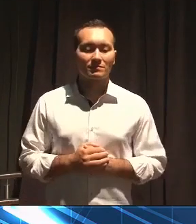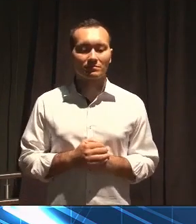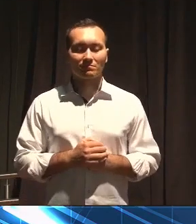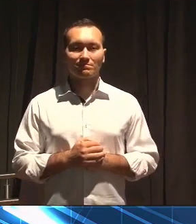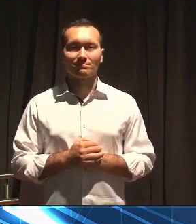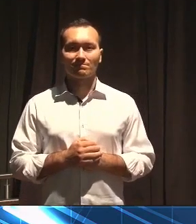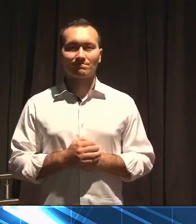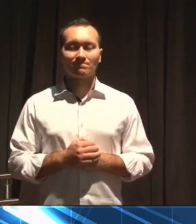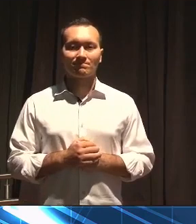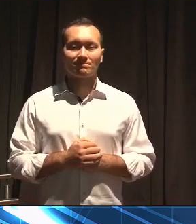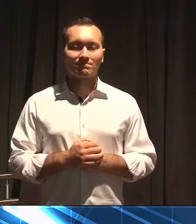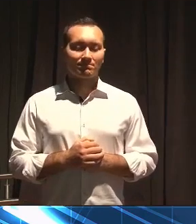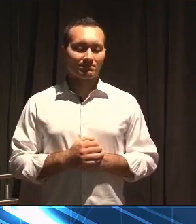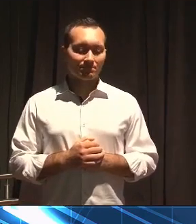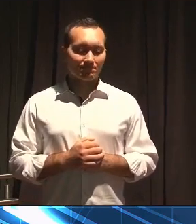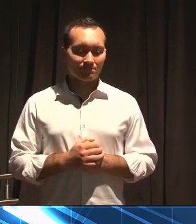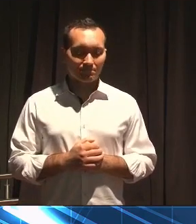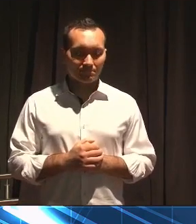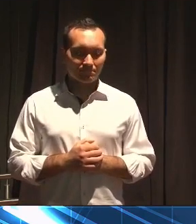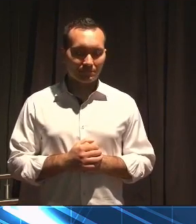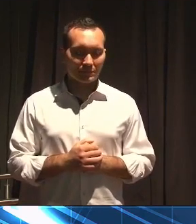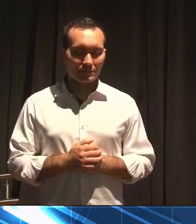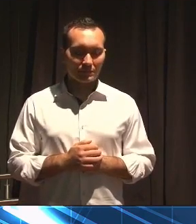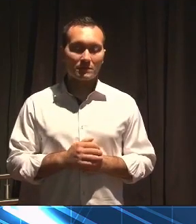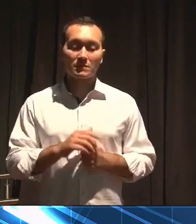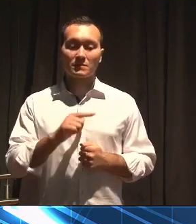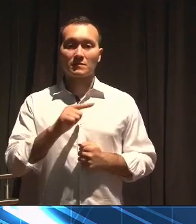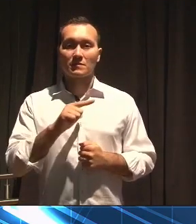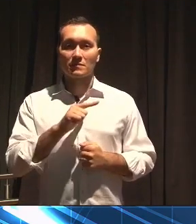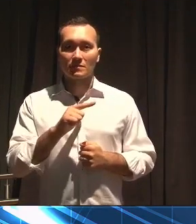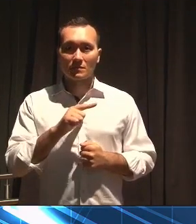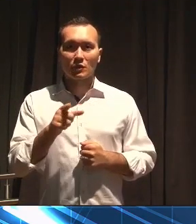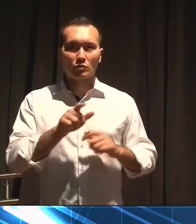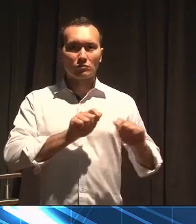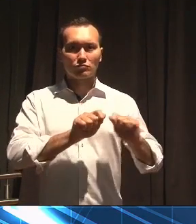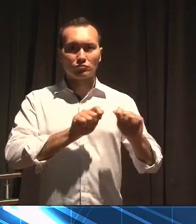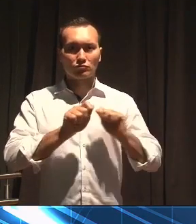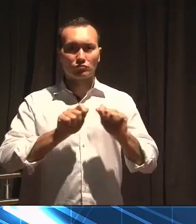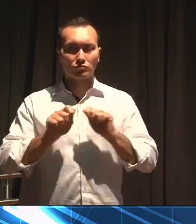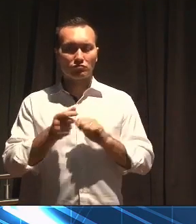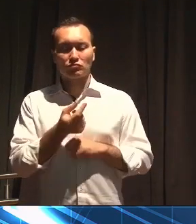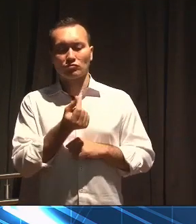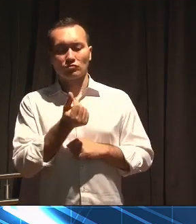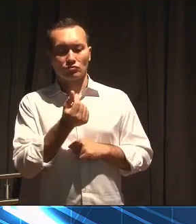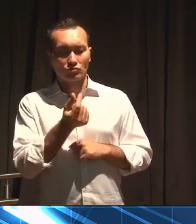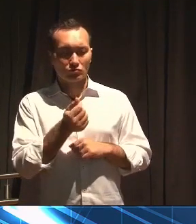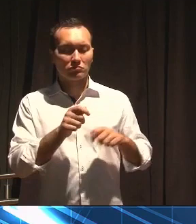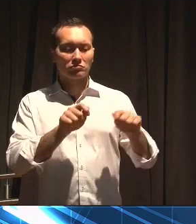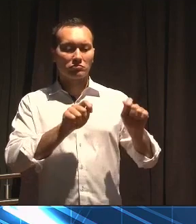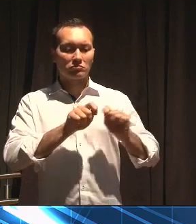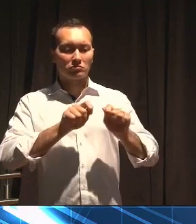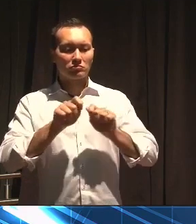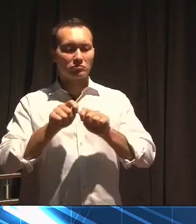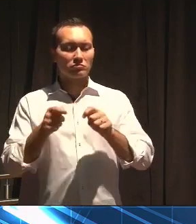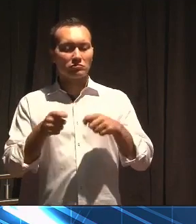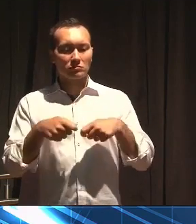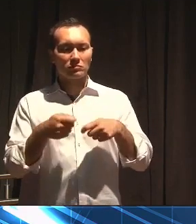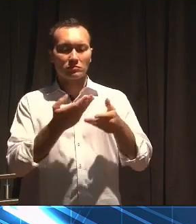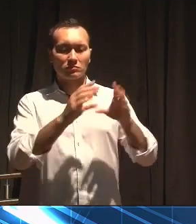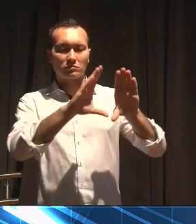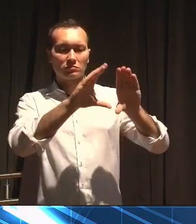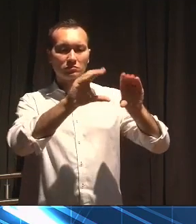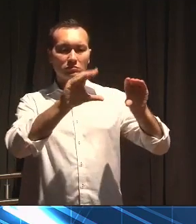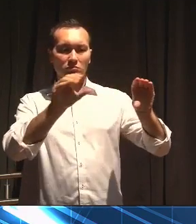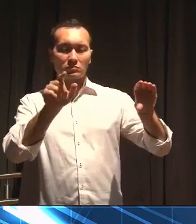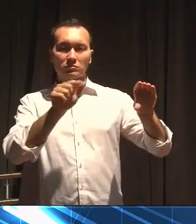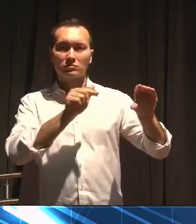a questão de crescimento da empresa, mas tu acaba sabendo mais ou menos quanto tu gasta. E com cloud isso começa a ficar muito variável e ainda mais se tu não tem o controle.